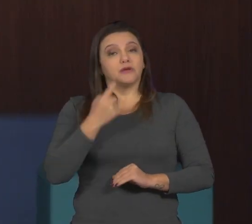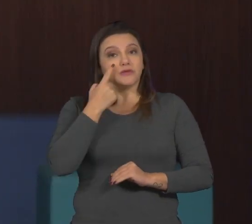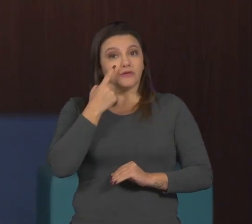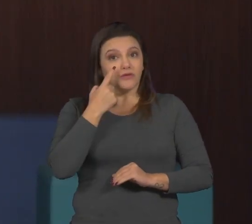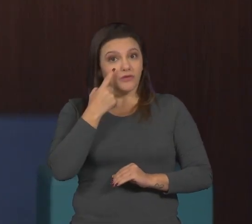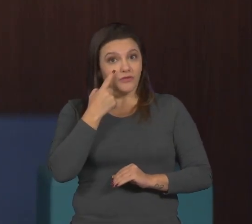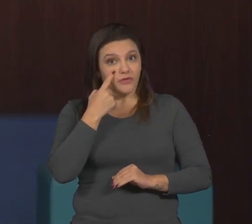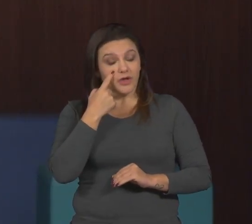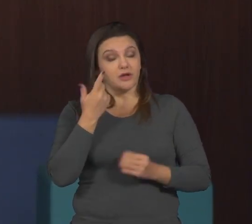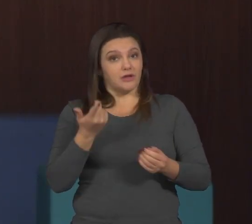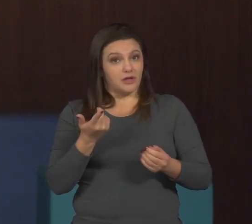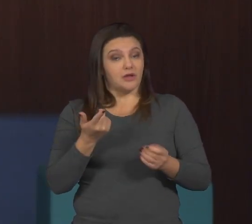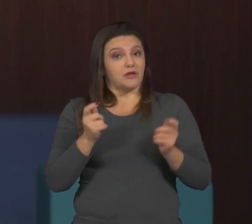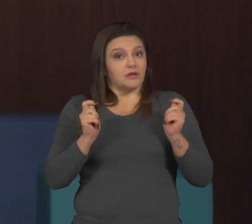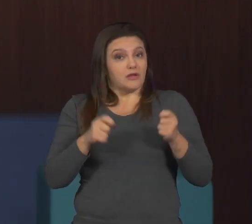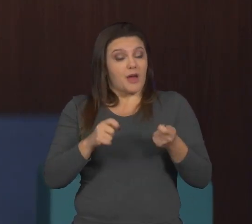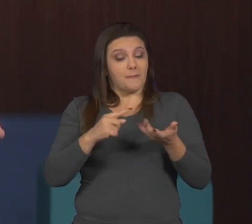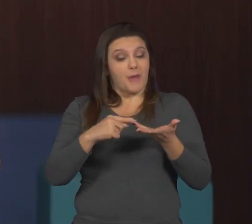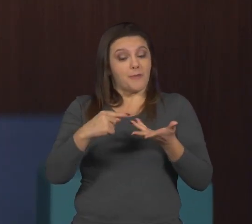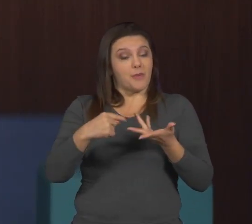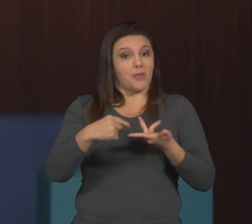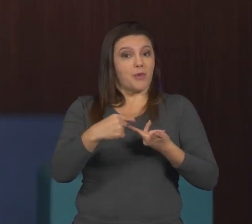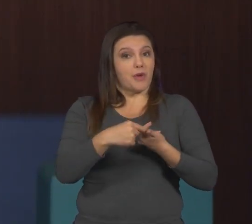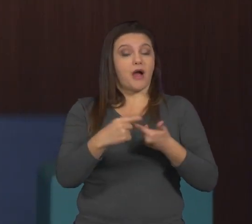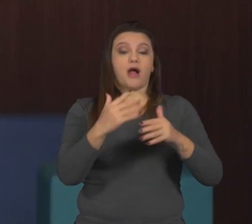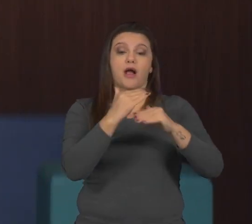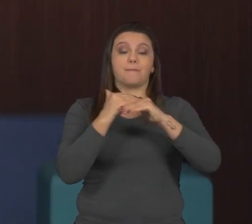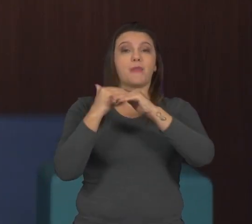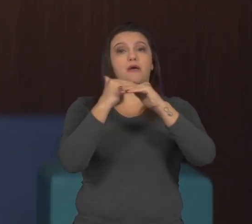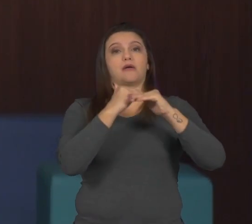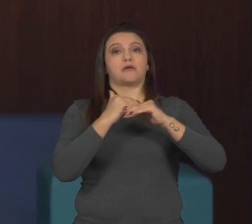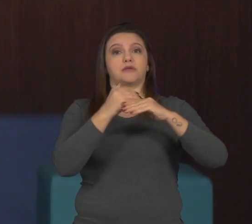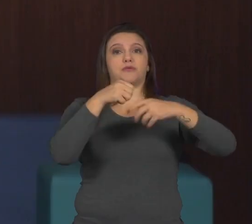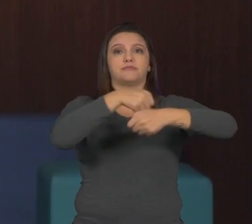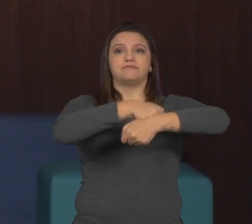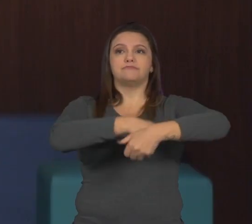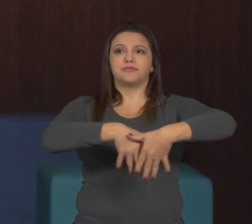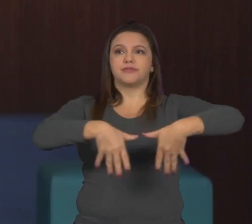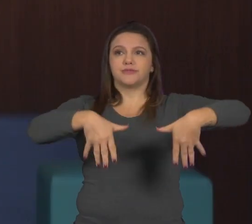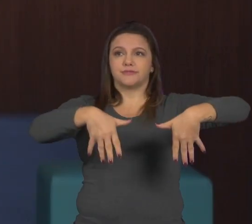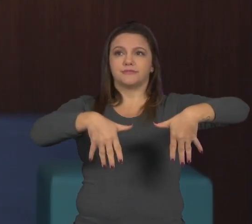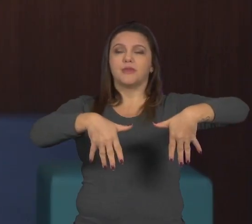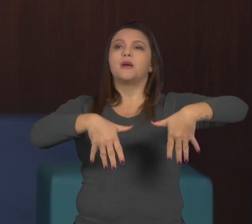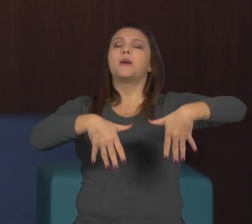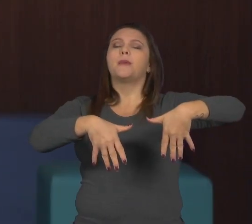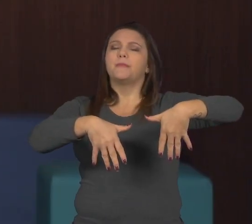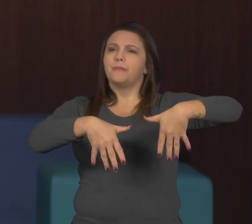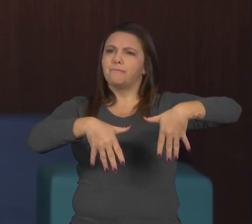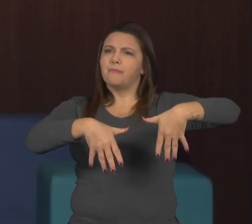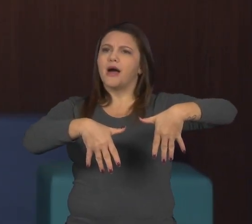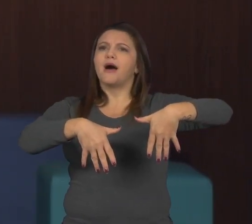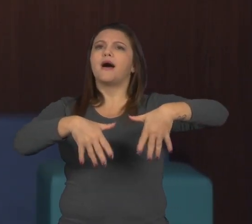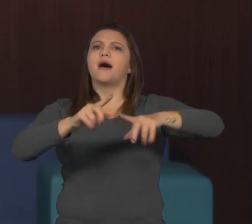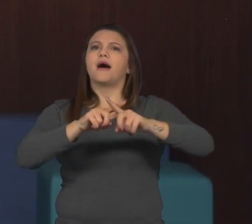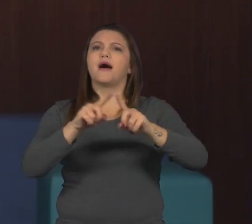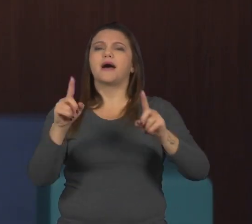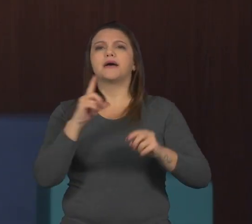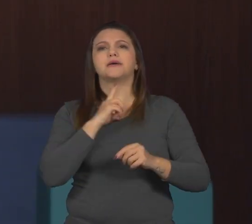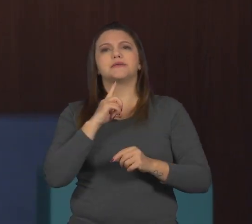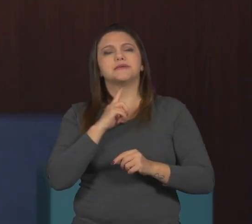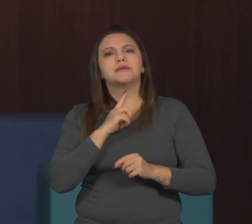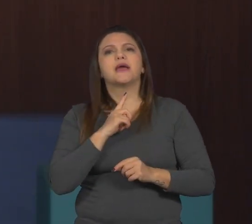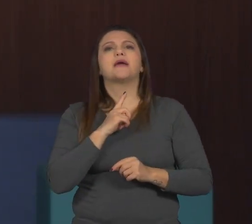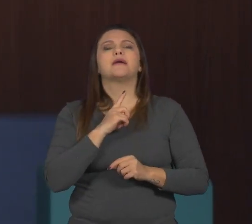das abordagens possíveis são os padrões arquiteturais, mas existem várias outras abordagens,